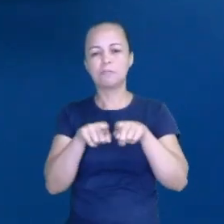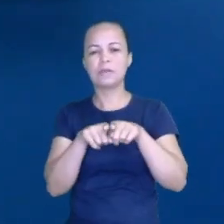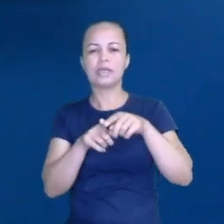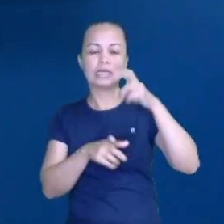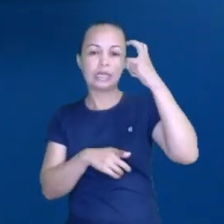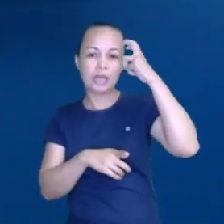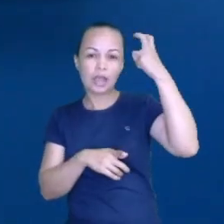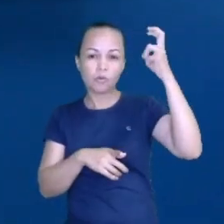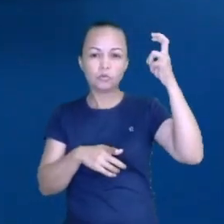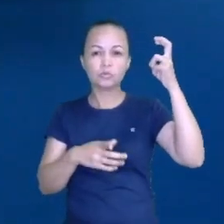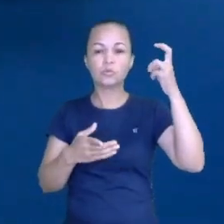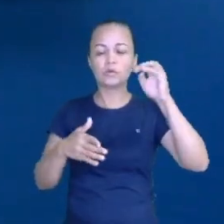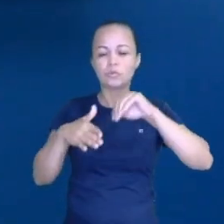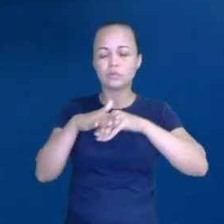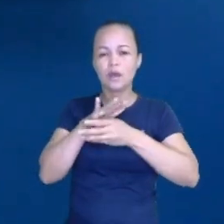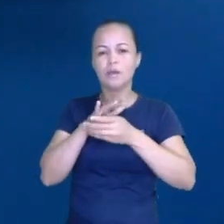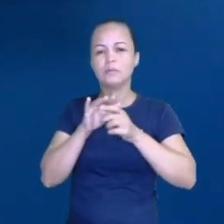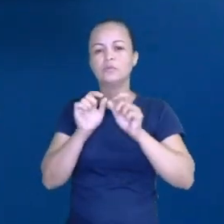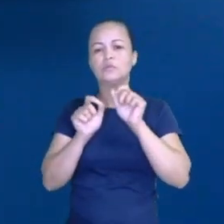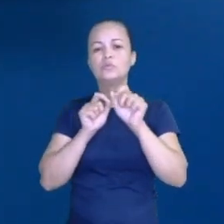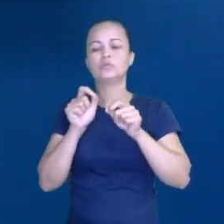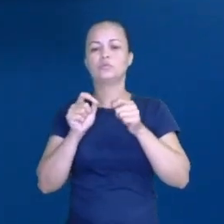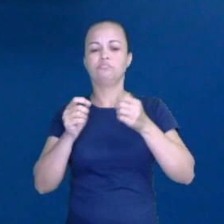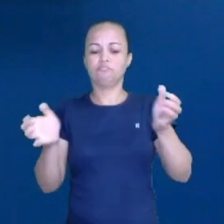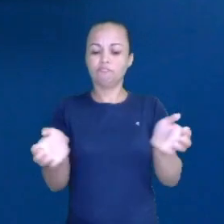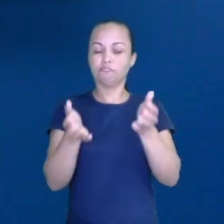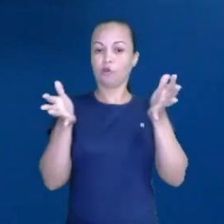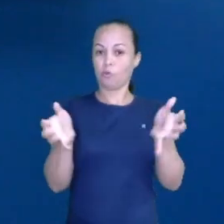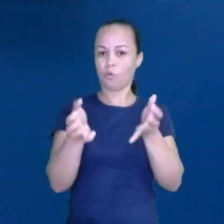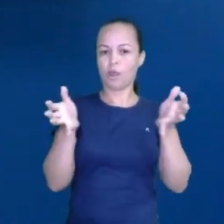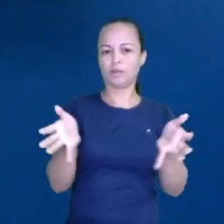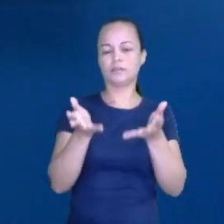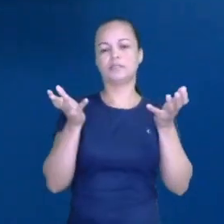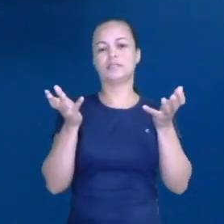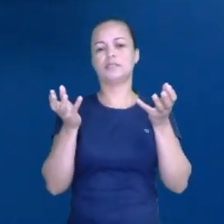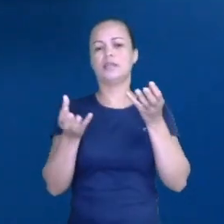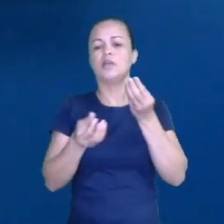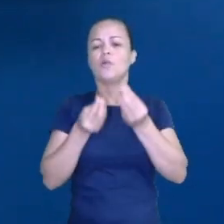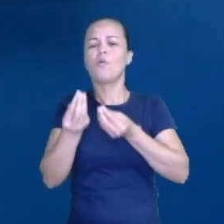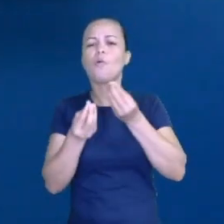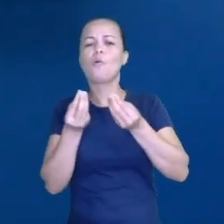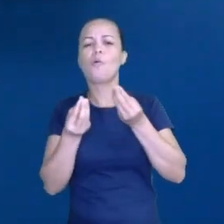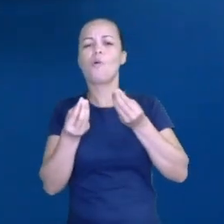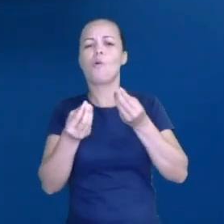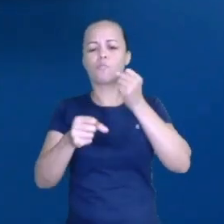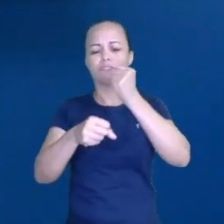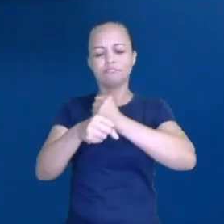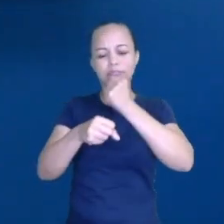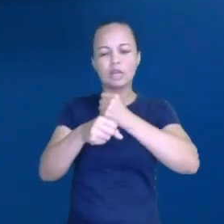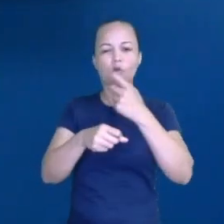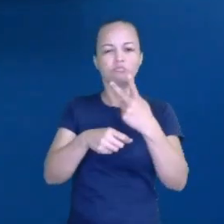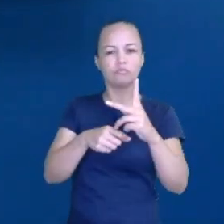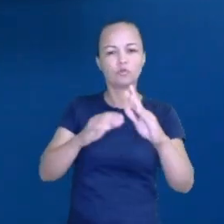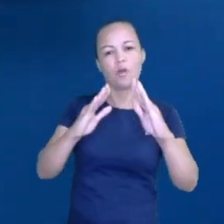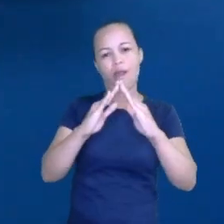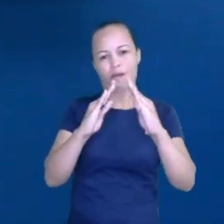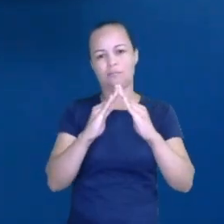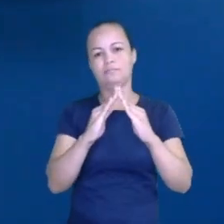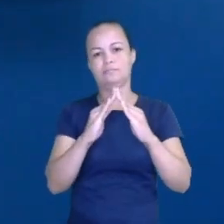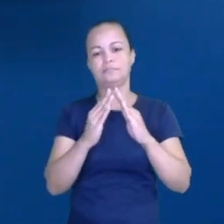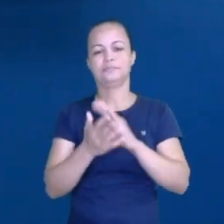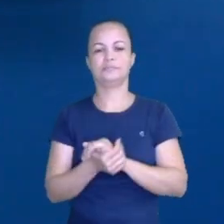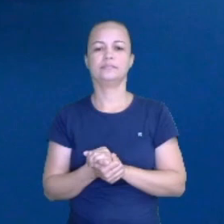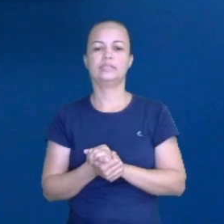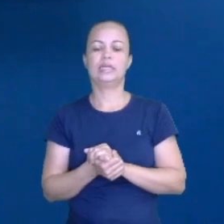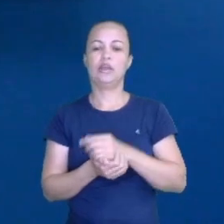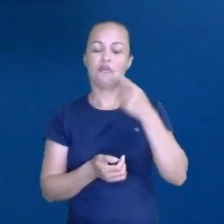cultura e os hábitos influenciam no jeito que é construída essas moradias, não foi? A gente